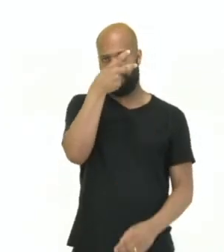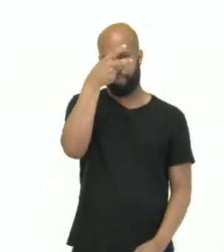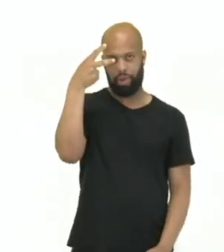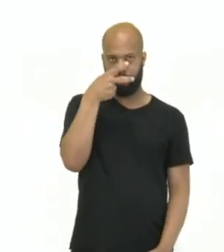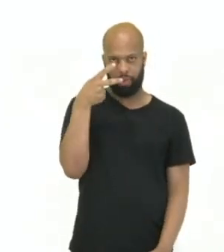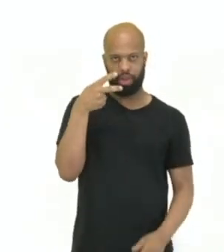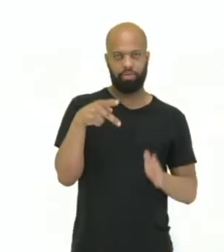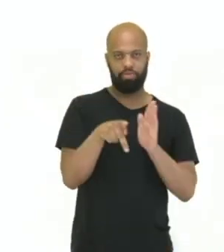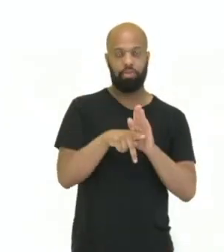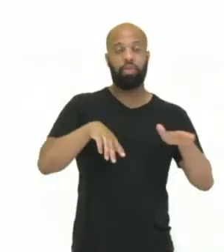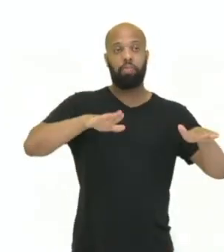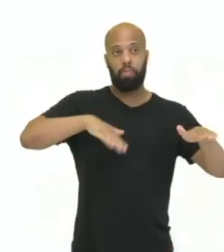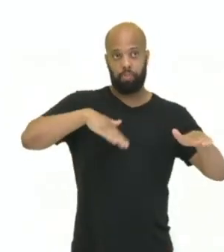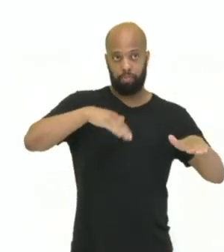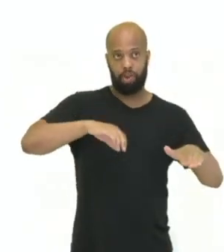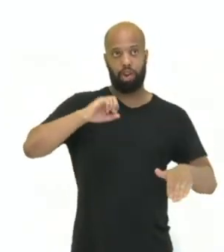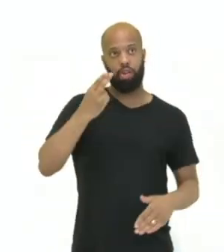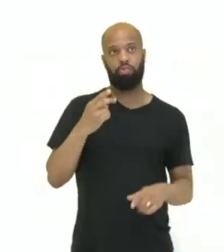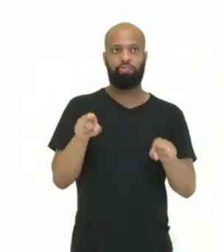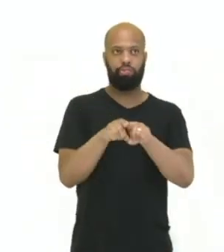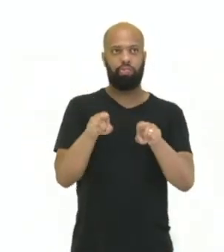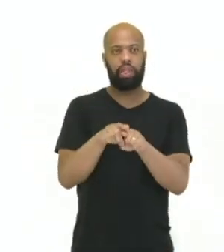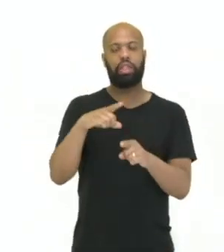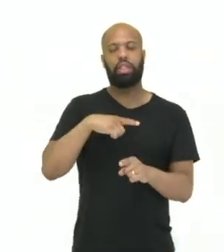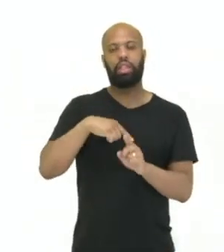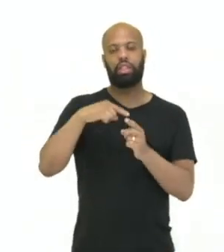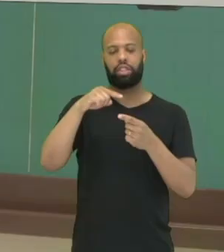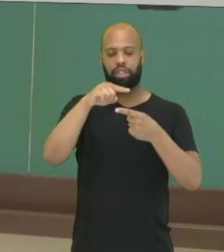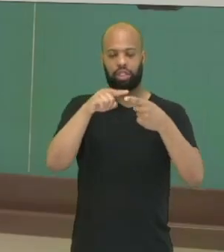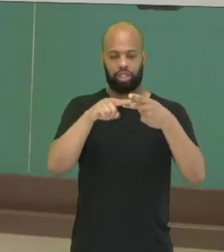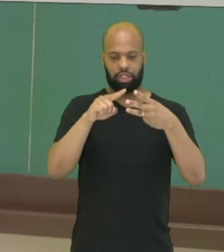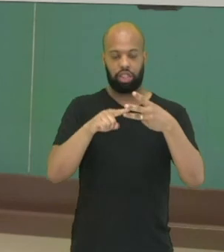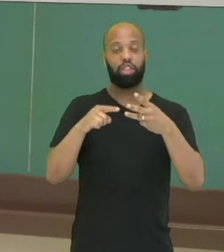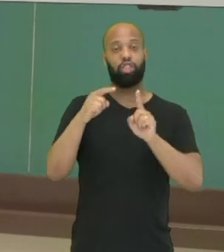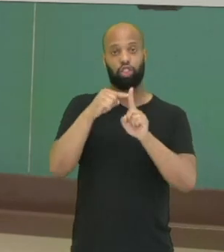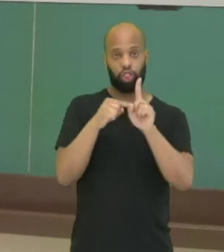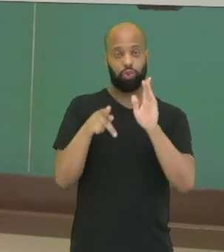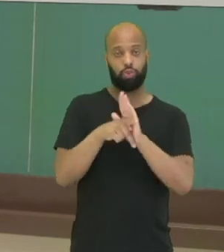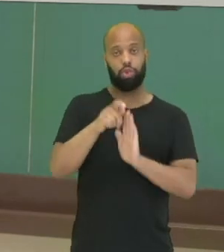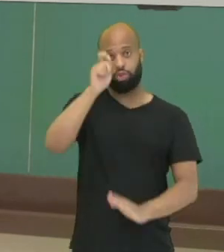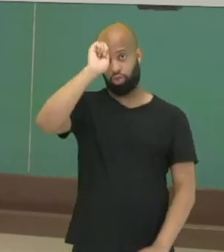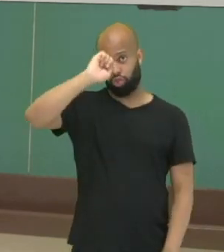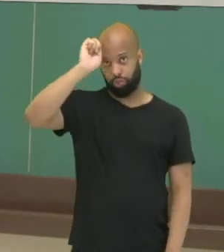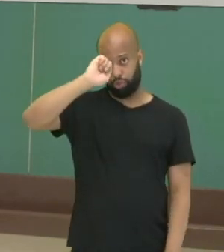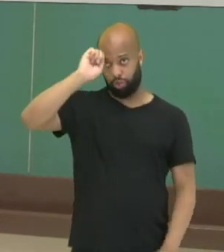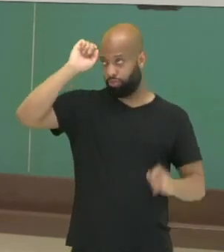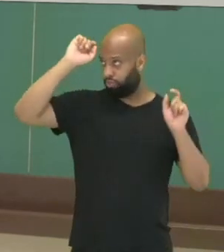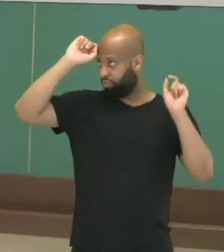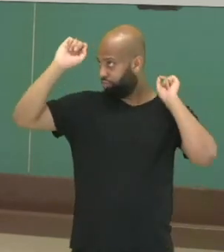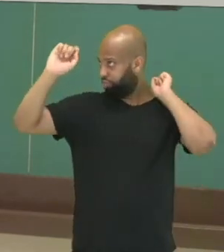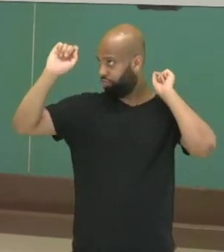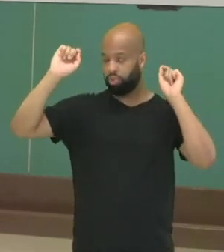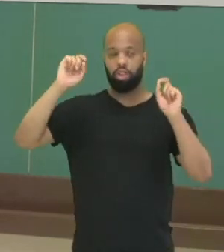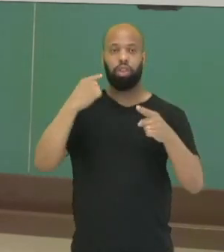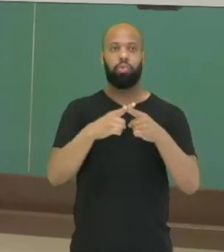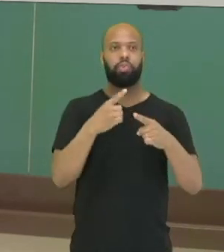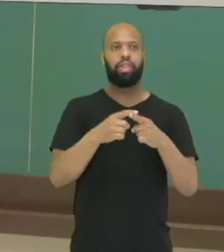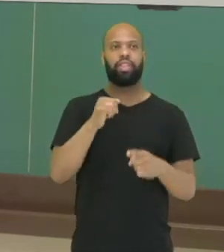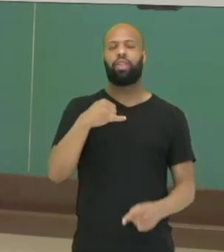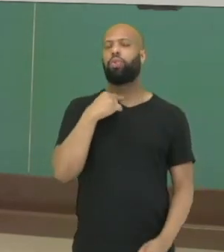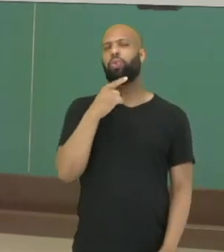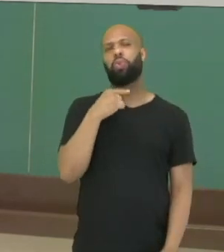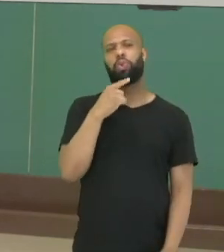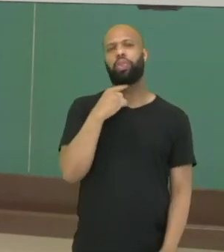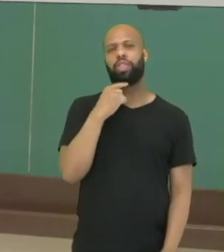árvore de possibilidades, como a gente já viu que eu posso fazer, e fica uma maneira mais fácil, se eu não consigo